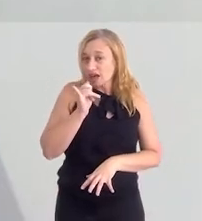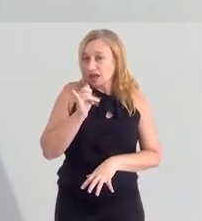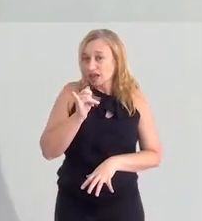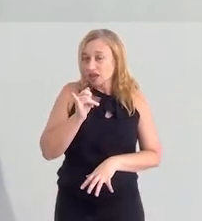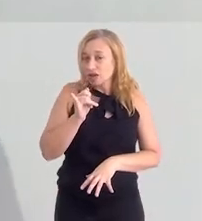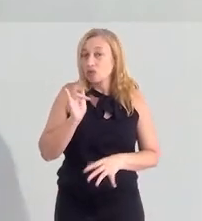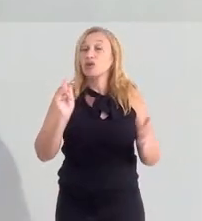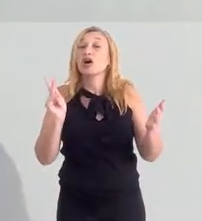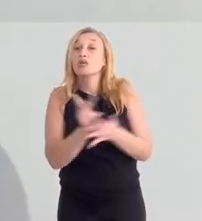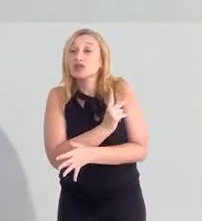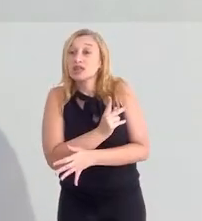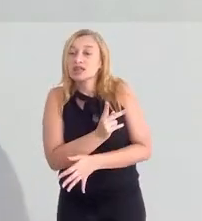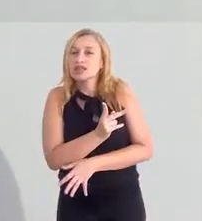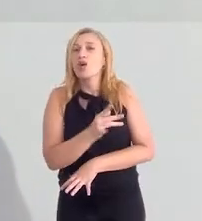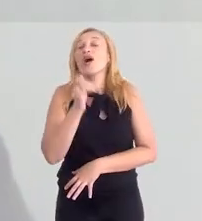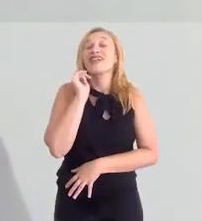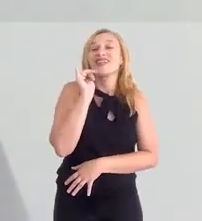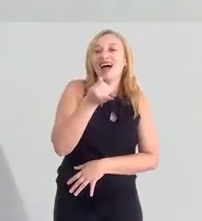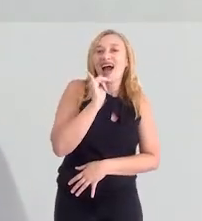um fato.